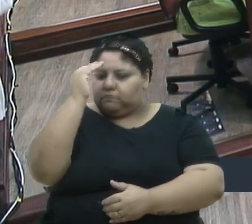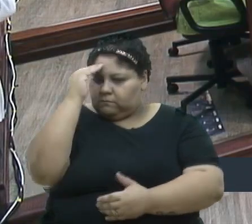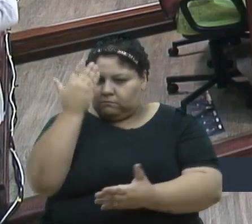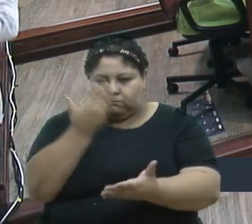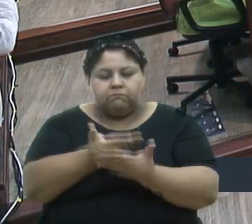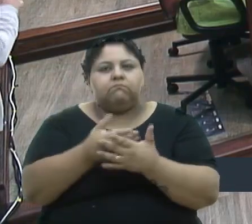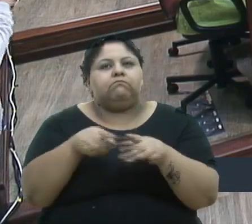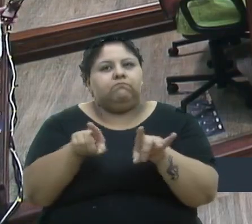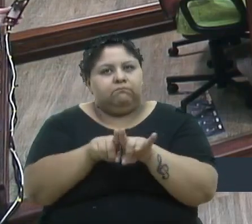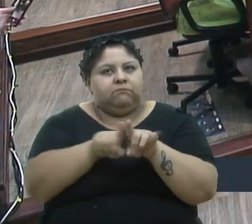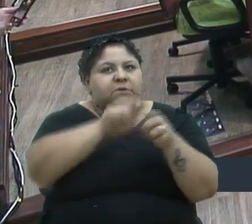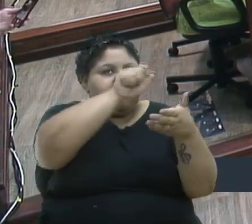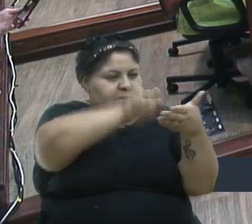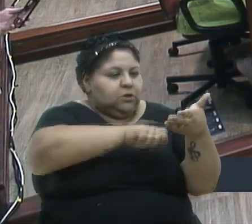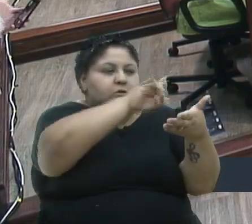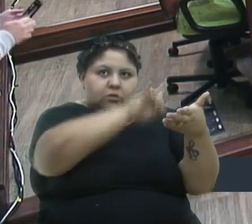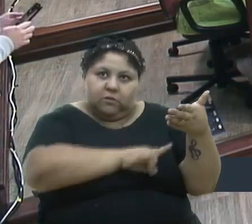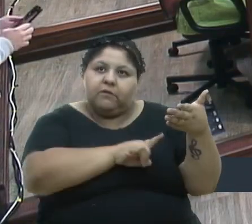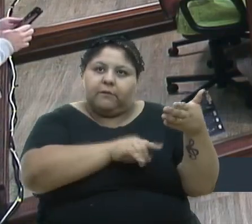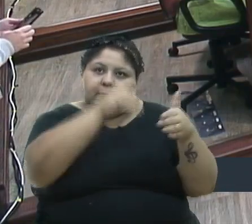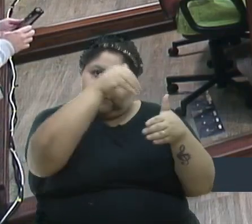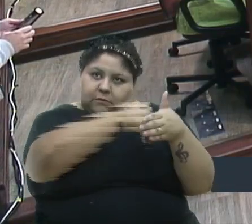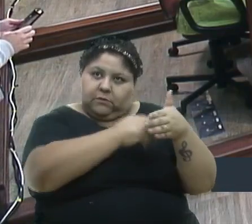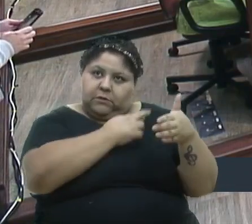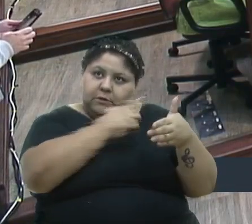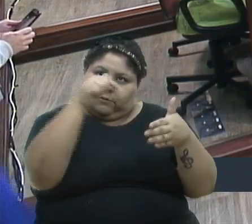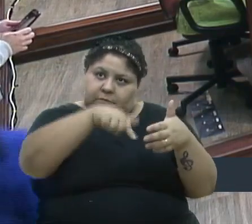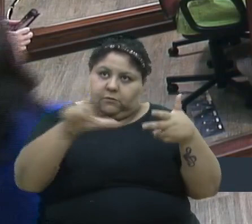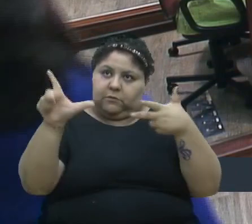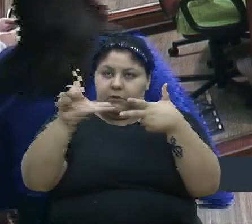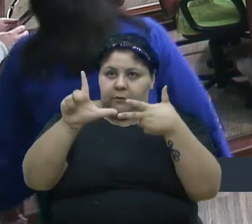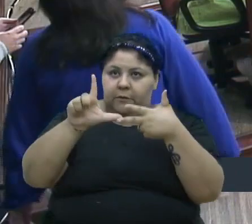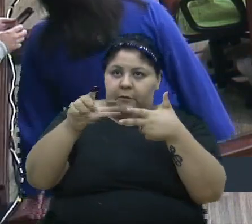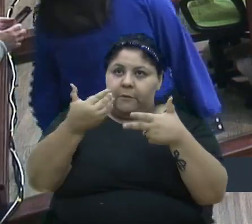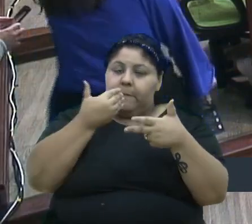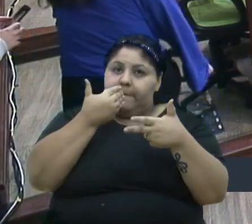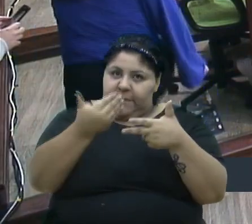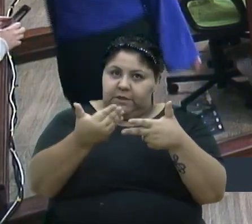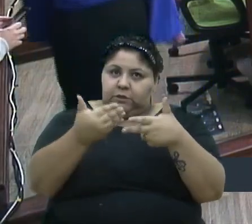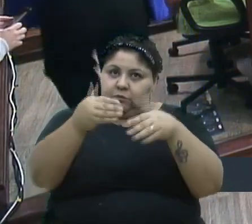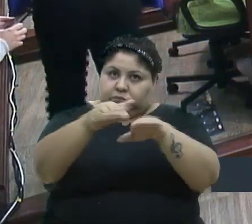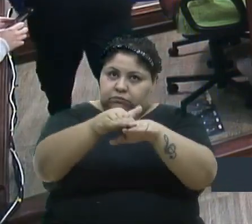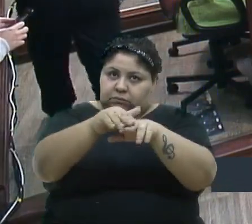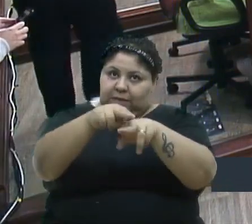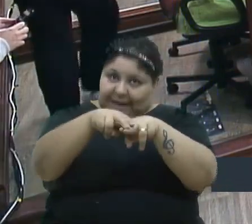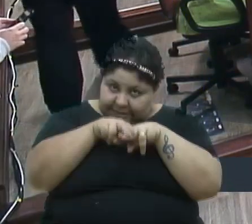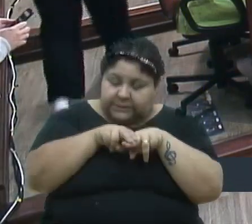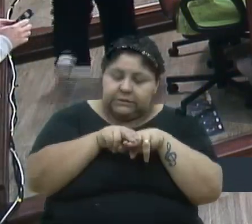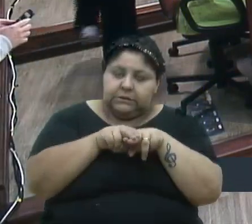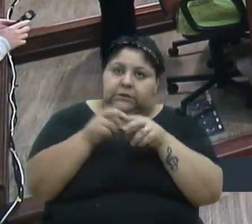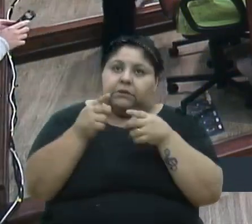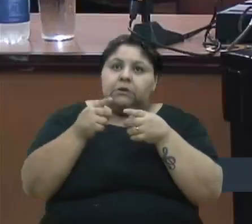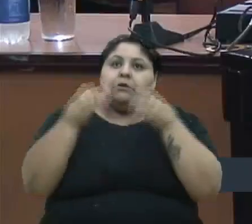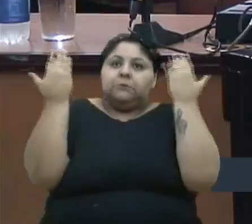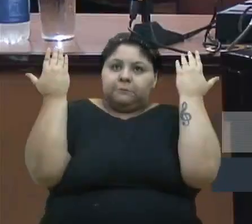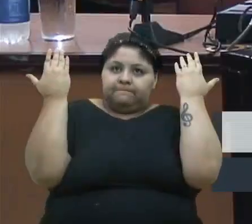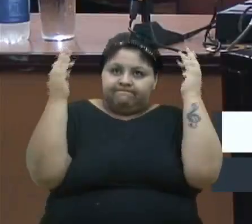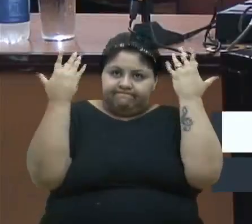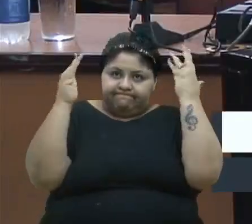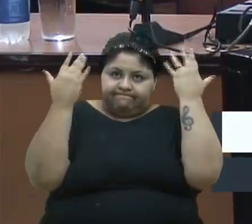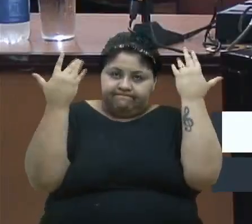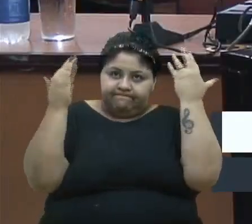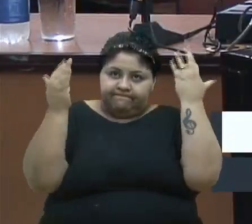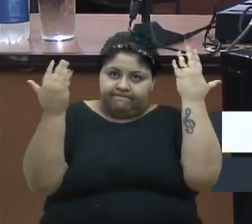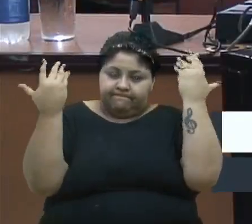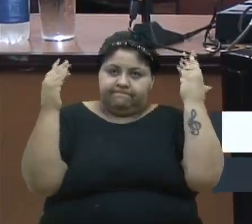também o senhor assinou esses votos em nome dessa Casa Legislativa, peço a permissão, para uma salva de palmas para essas pessoas que botaram a